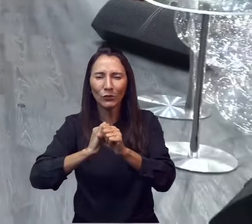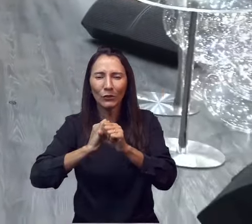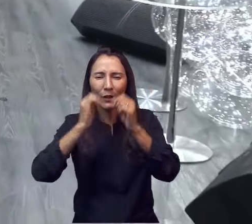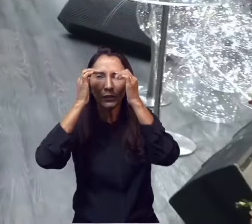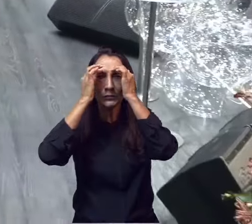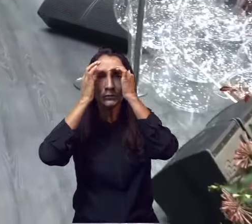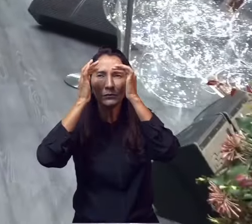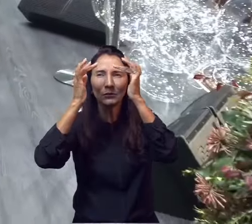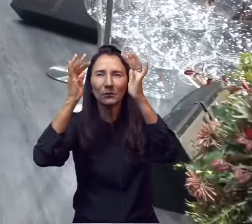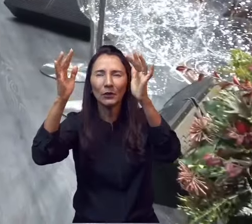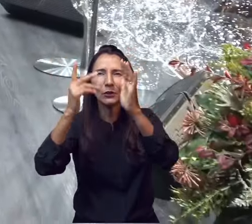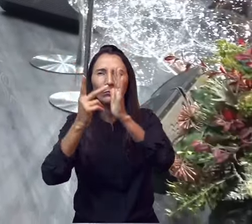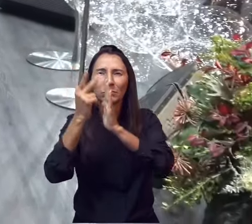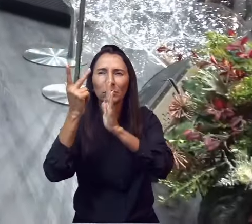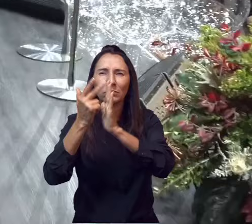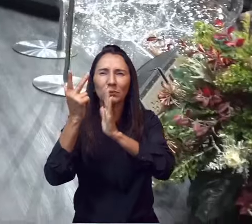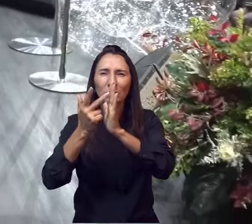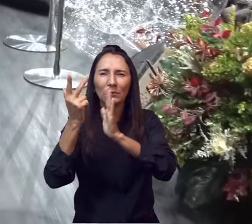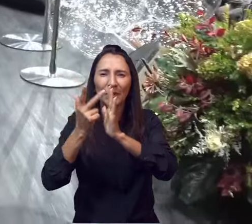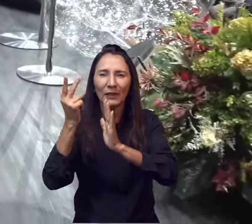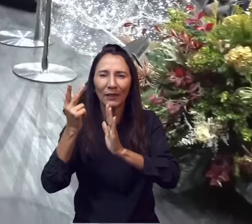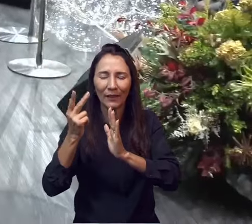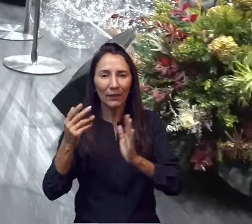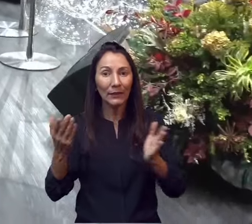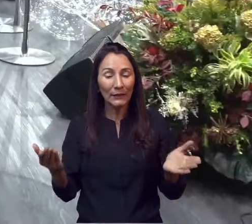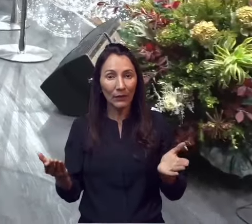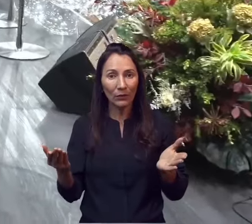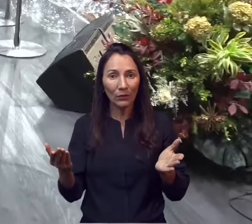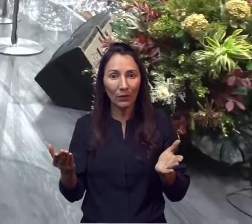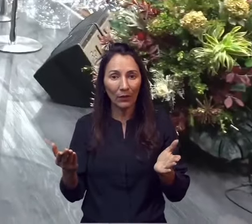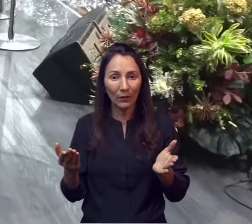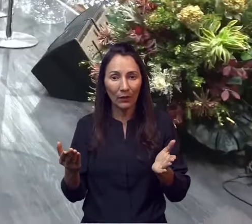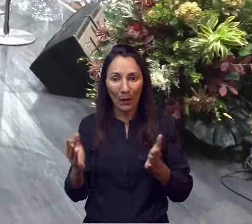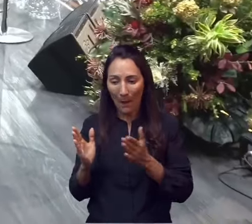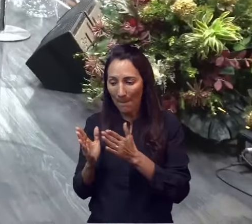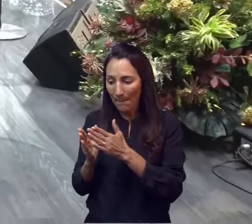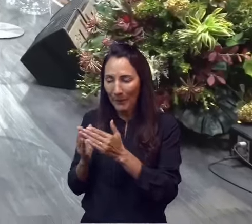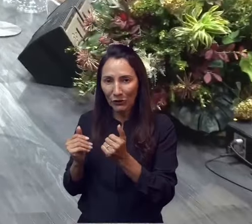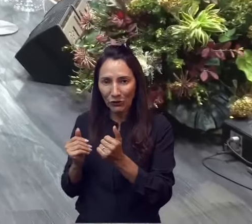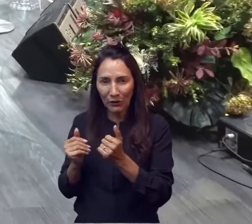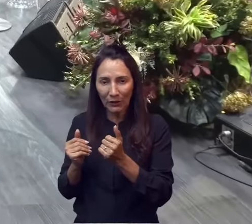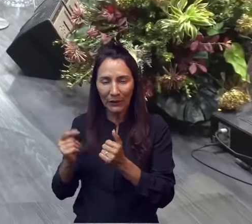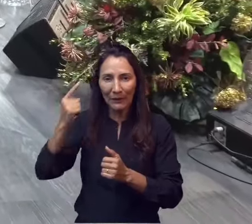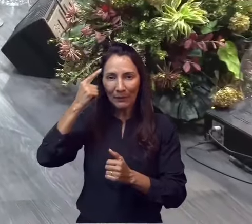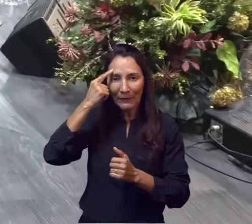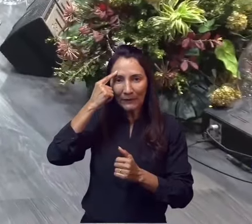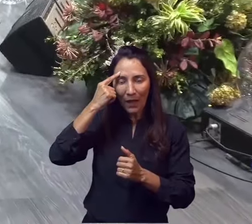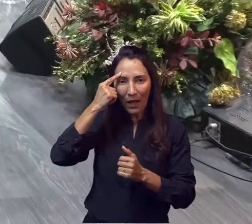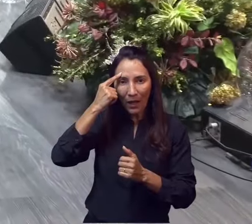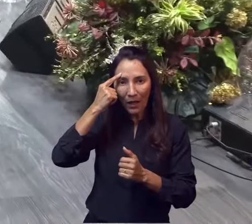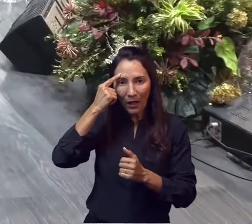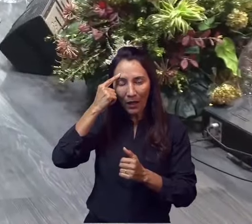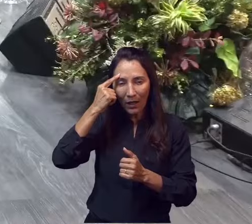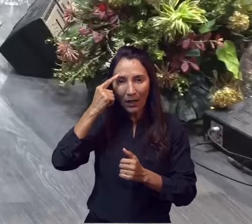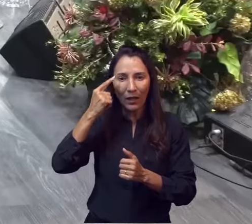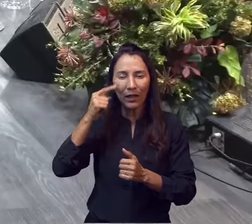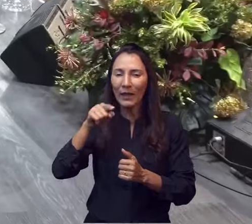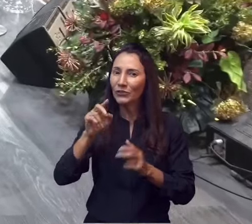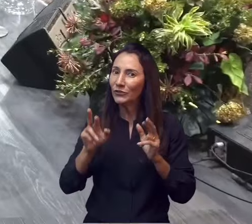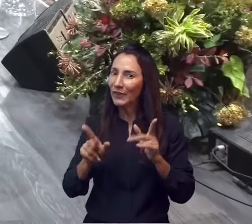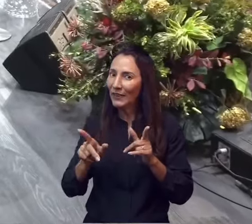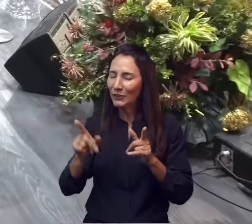questão de pensar é maior e mais profunda do que de pedir e a Bíblia faz uma afirmação categórica aquele